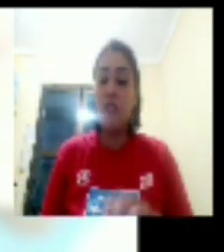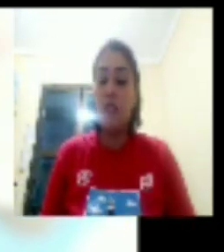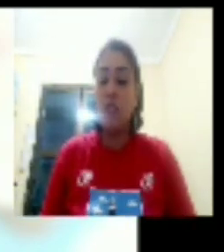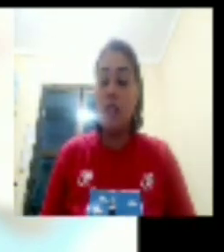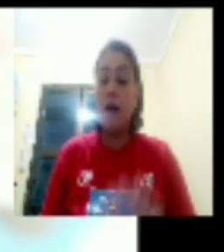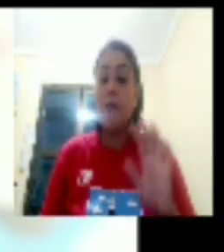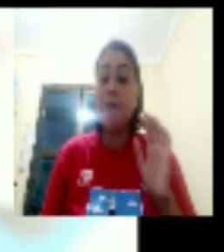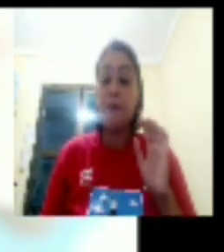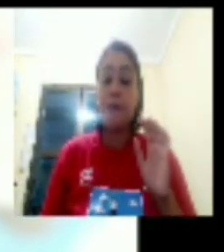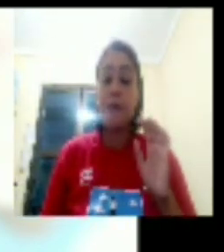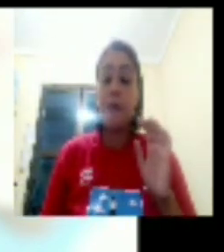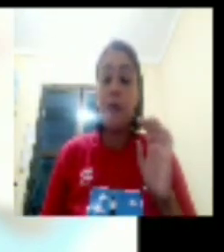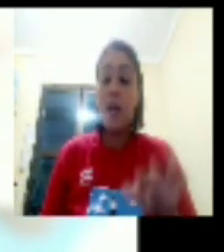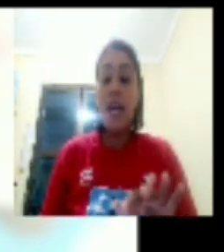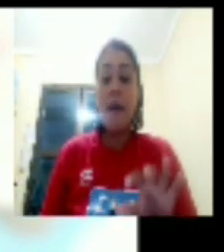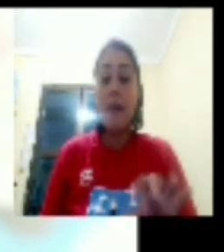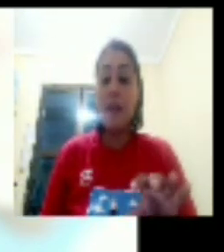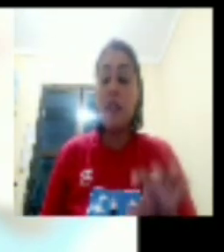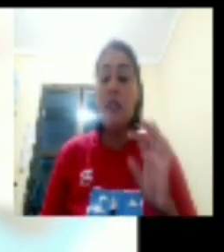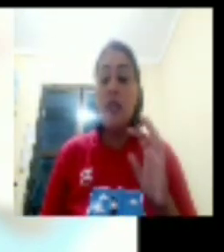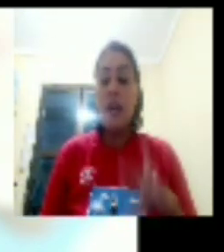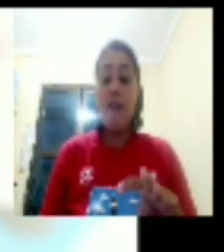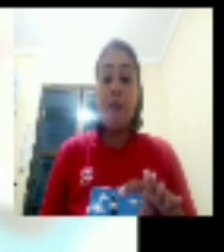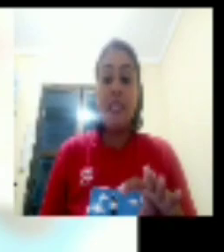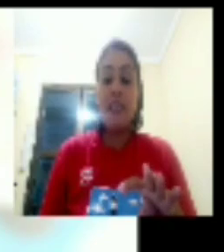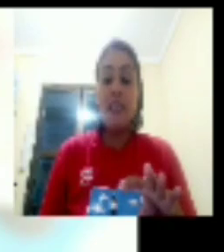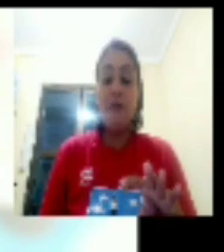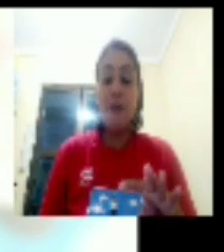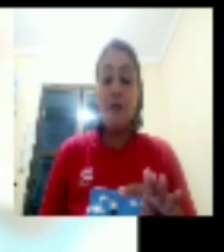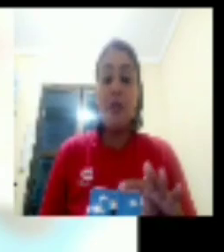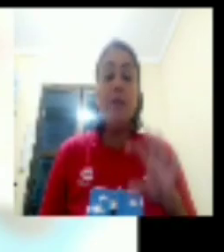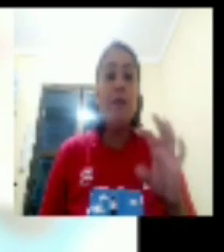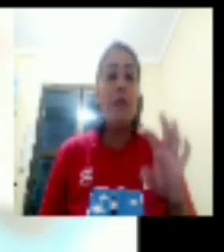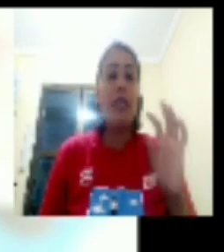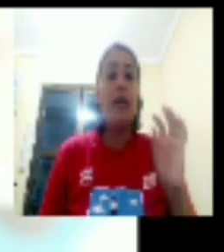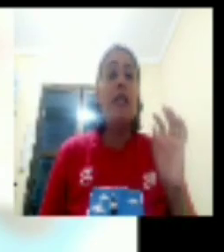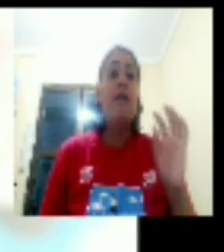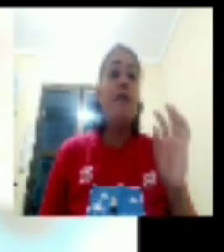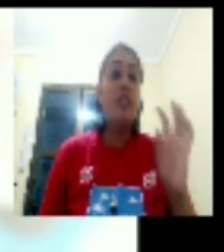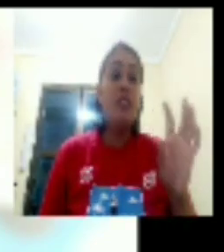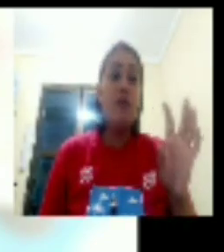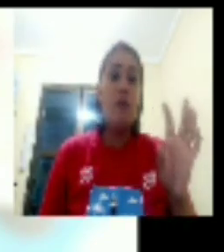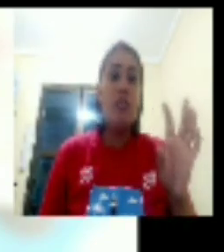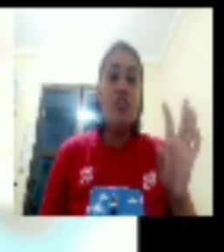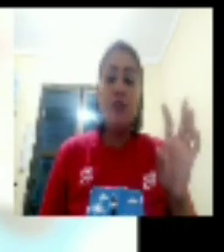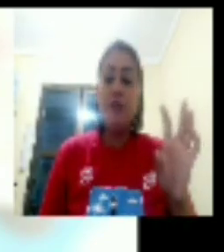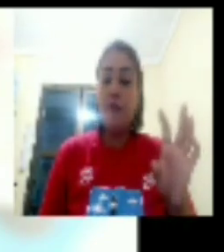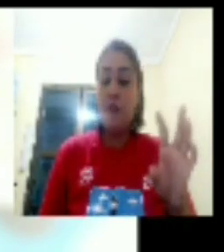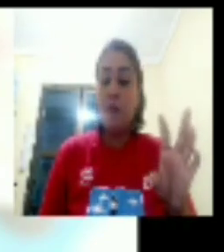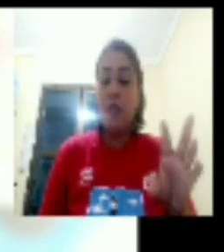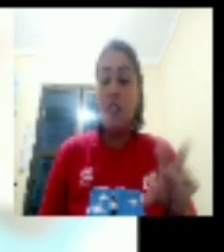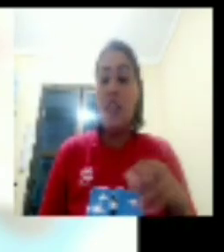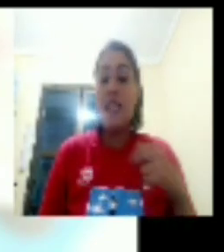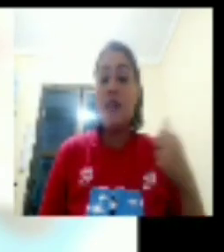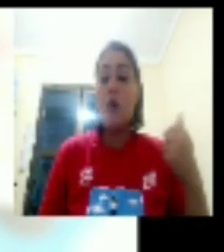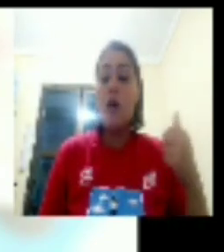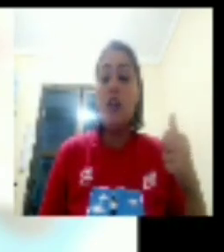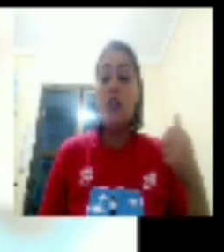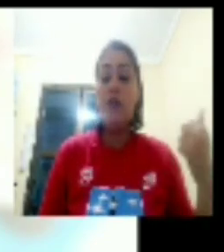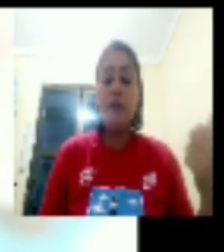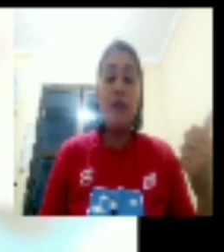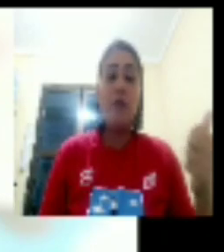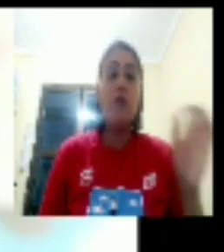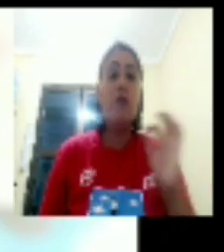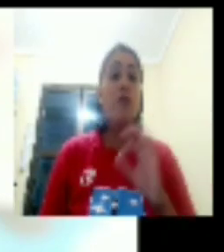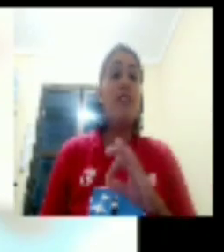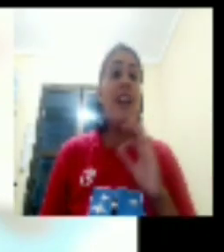cronogramazinho pra vocês, tá? Amanhã eu vou passar esse filme, tá? Vocês vão assistir o filme. E aí,